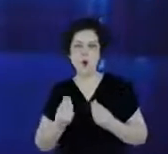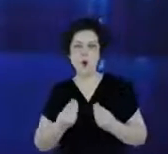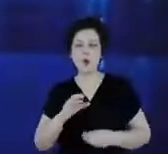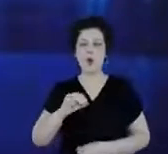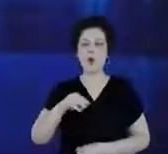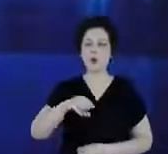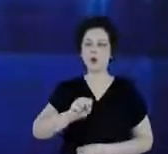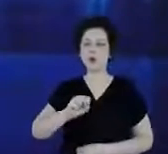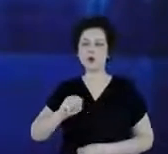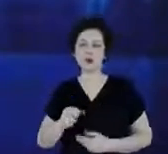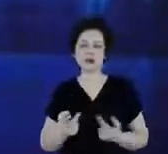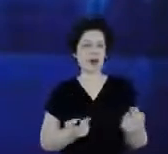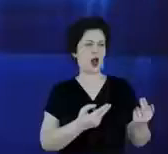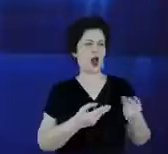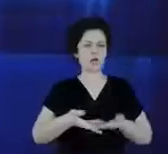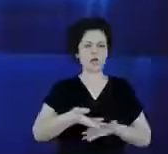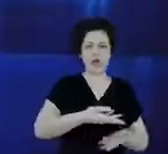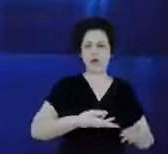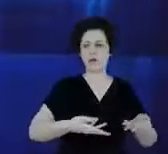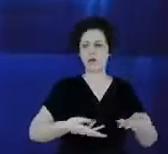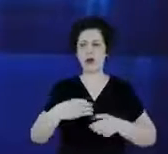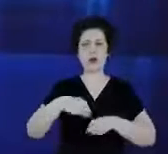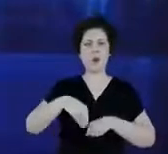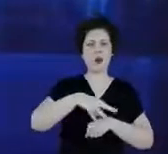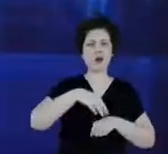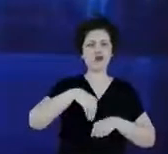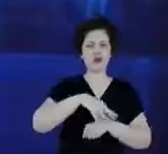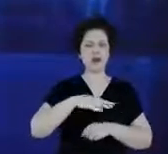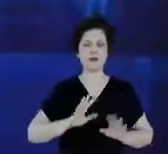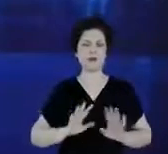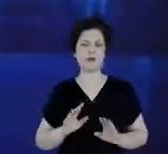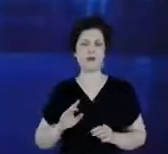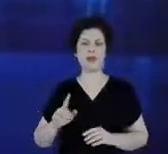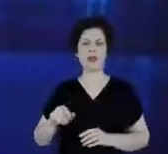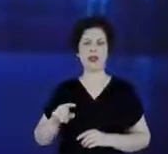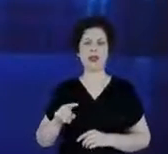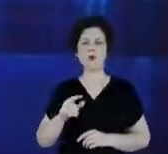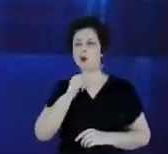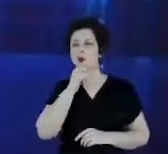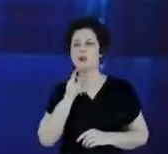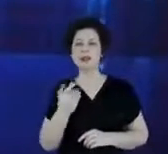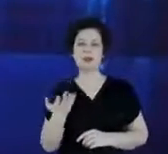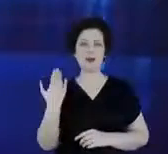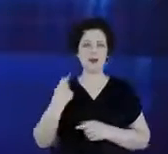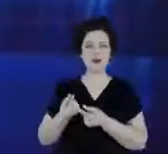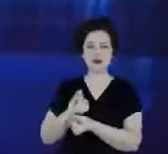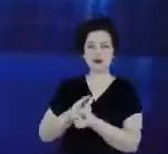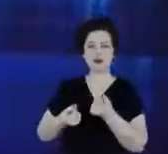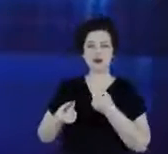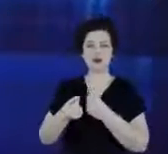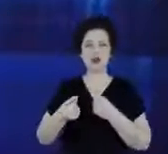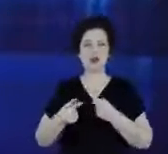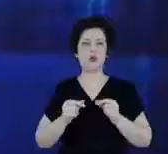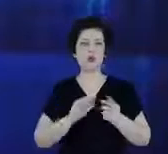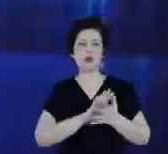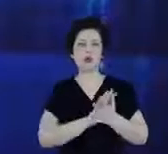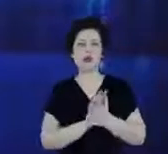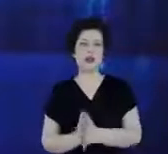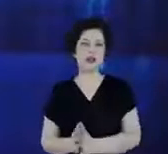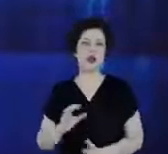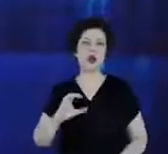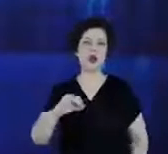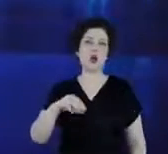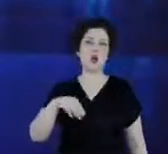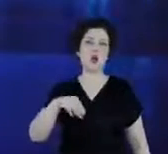comuns bombeiros compartilhados eles eram fadados ao que economicamente a gente chama de a tragédia dos comuns né